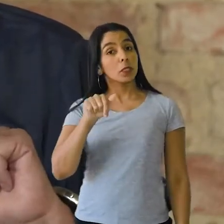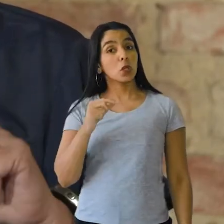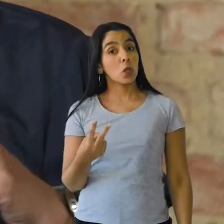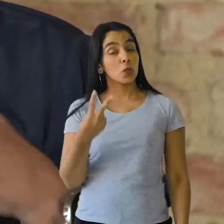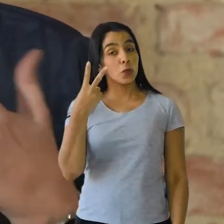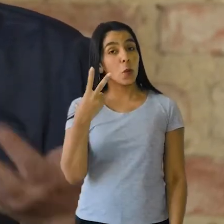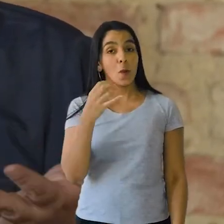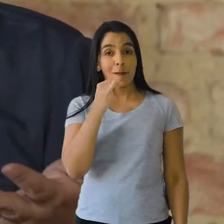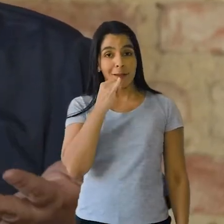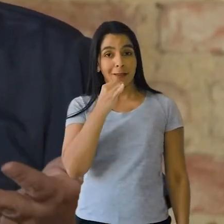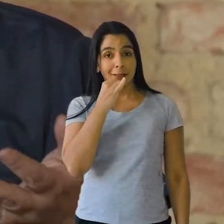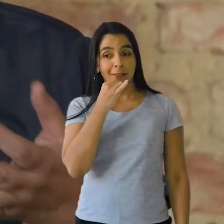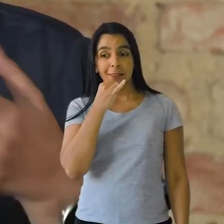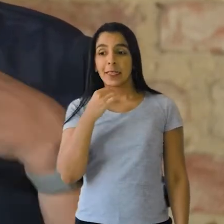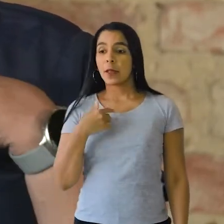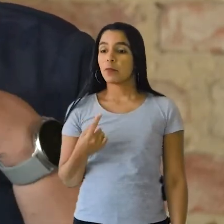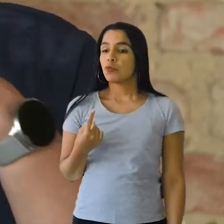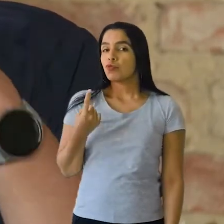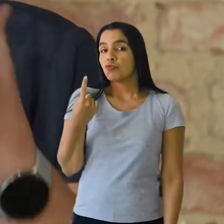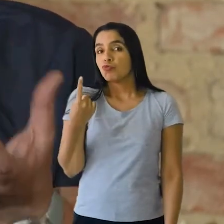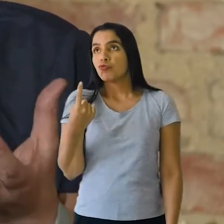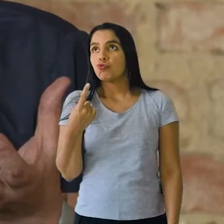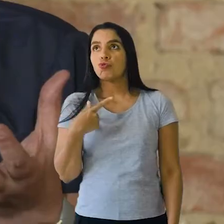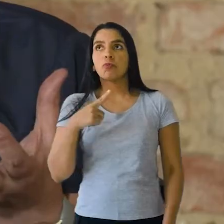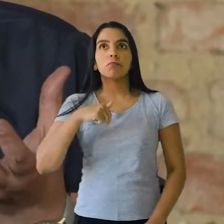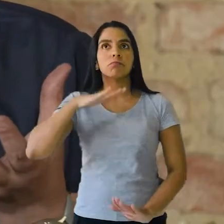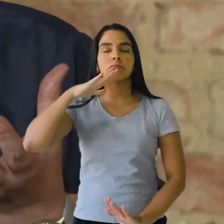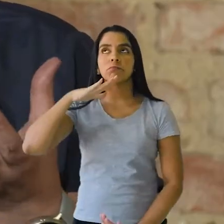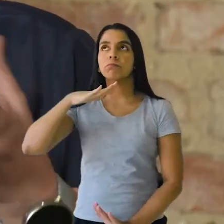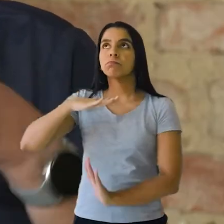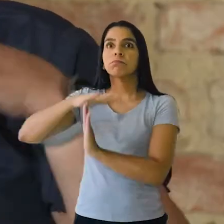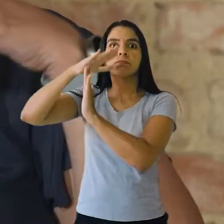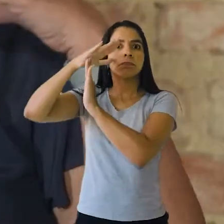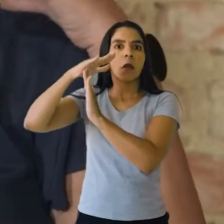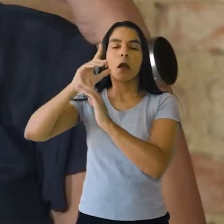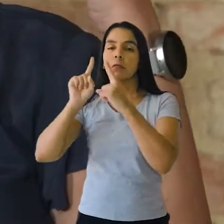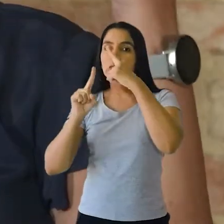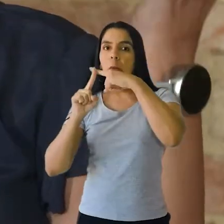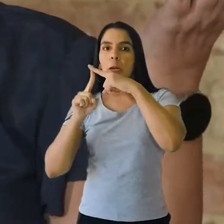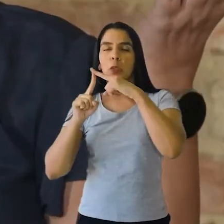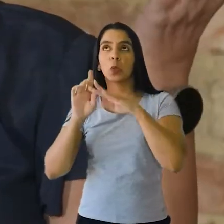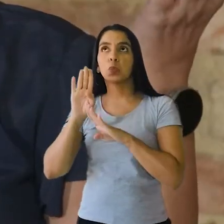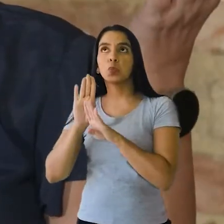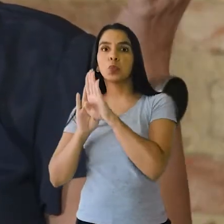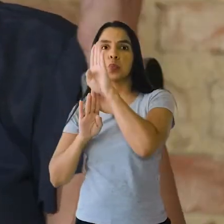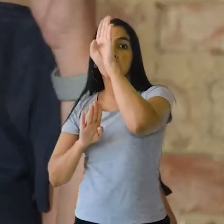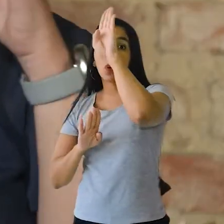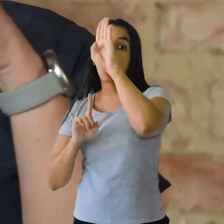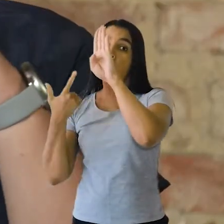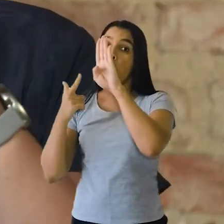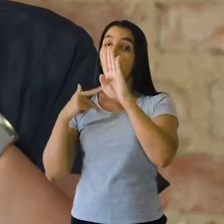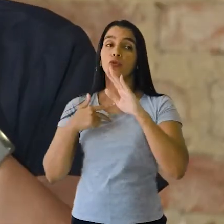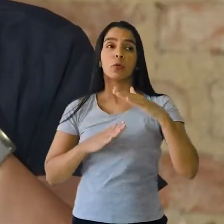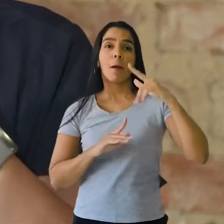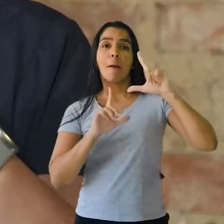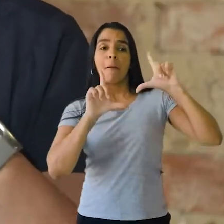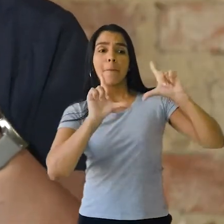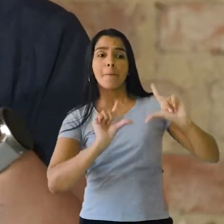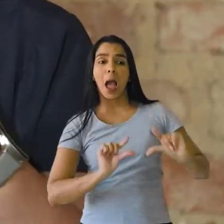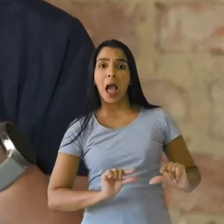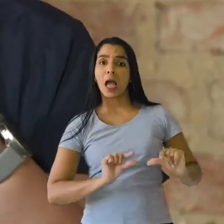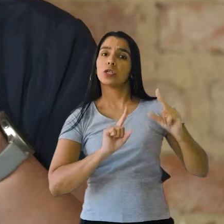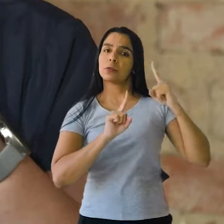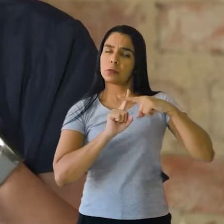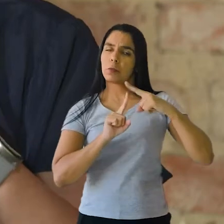global. Vejam só que esses são só 2 exemplos de um caso extremo de alta temperatura e um